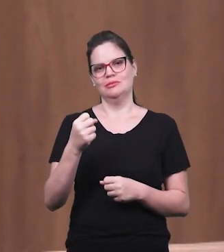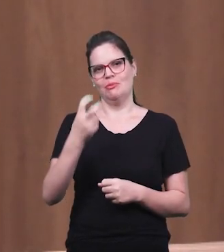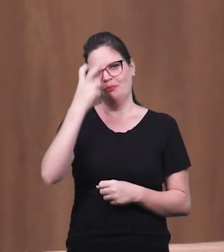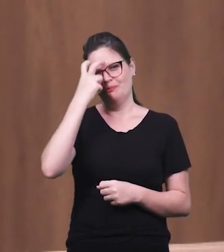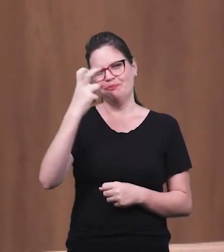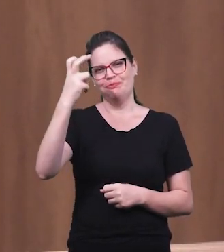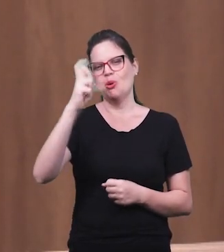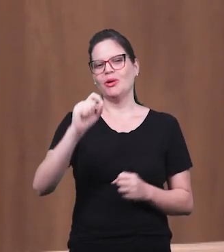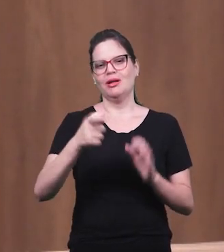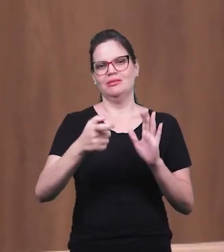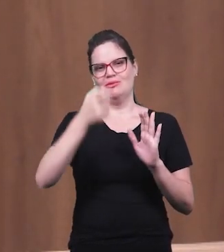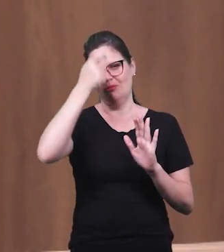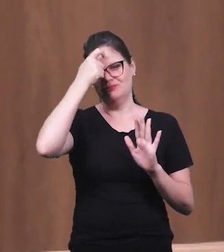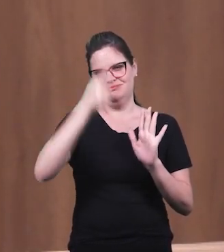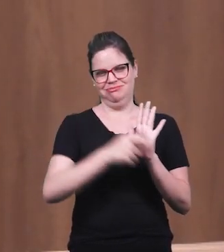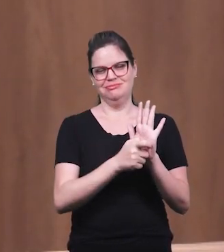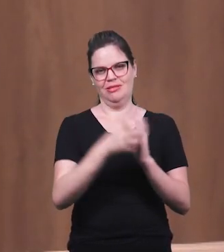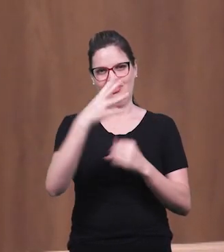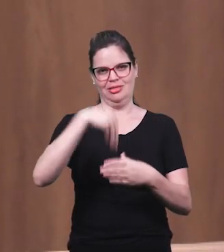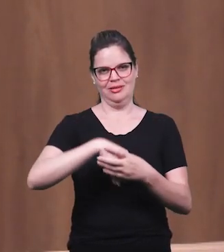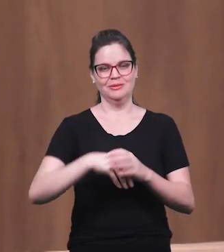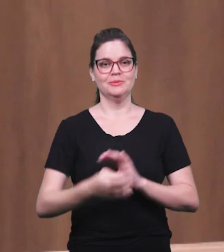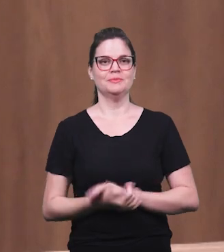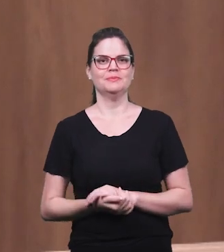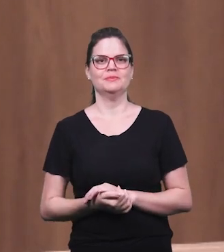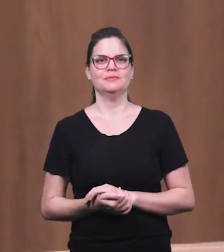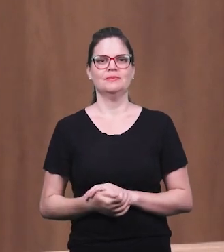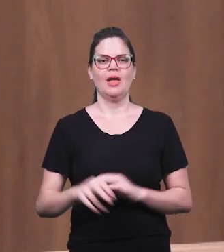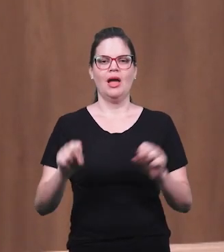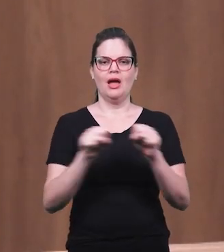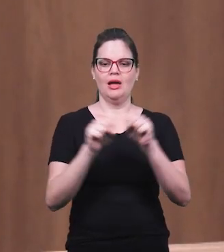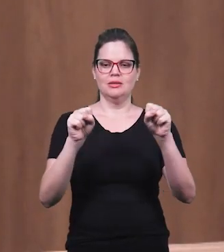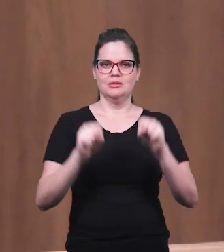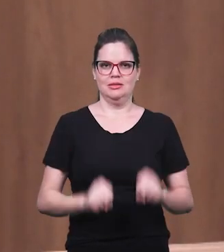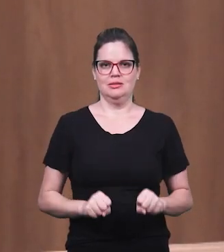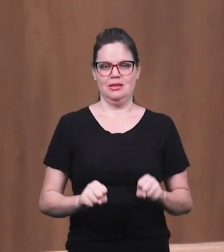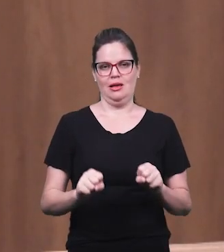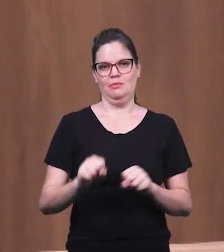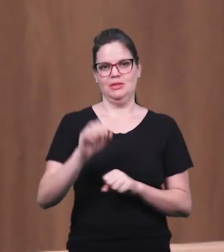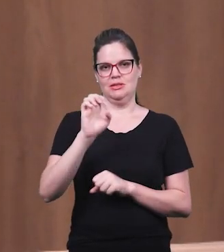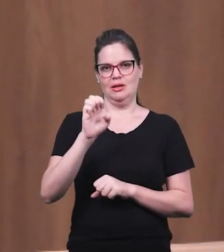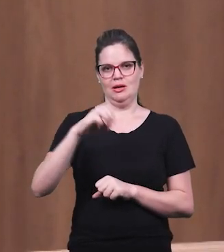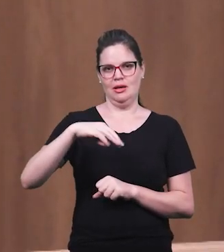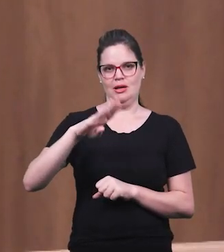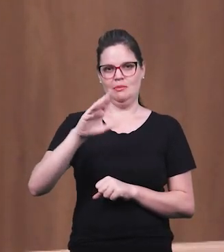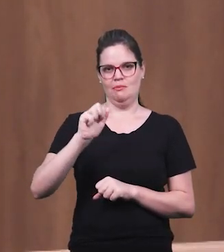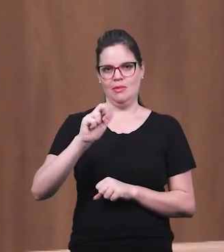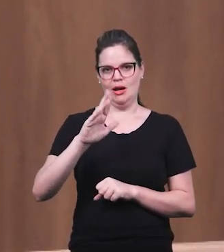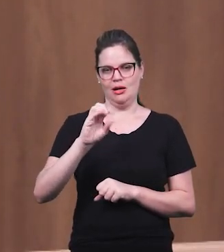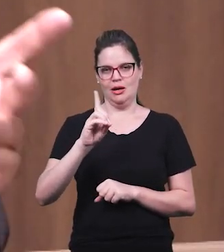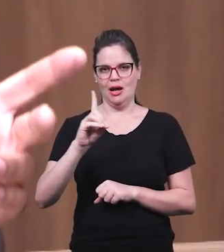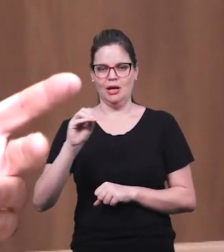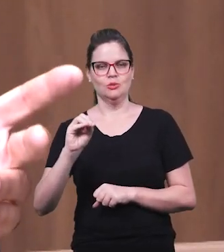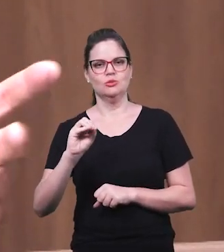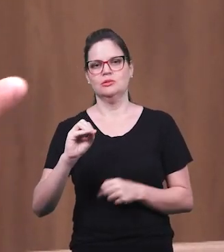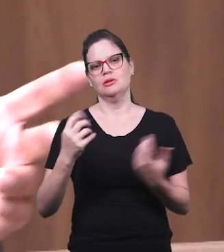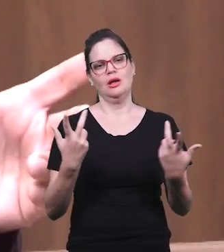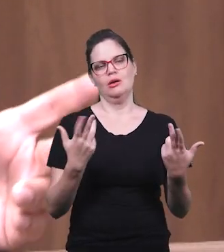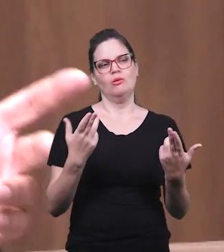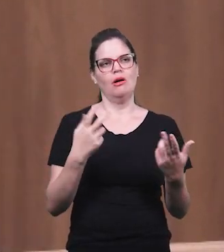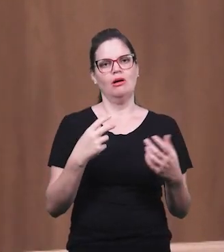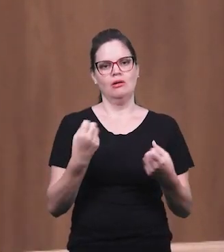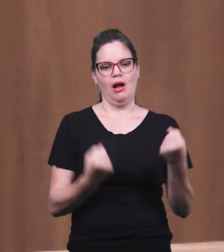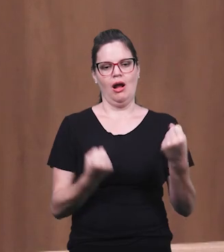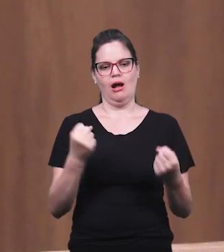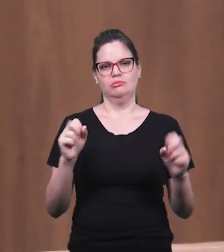doutorandos e mestrandos, nós desenvolvemos sistemas embarcados em veículos ditos inteligentes, né,